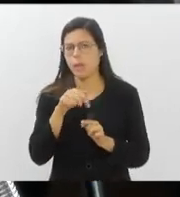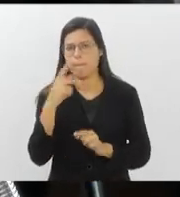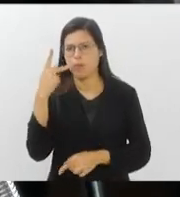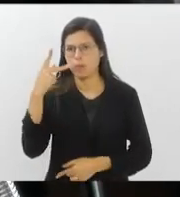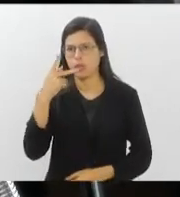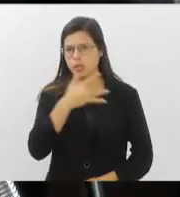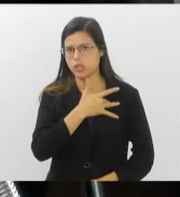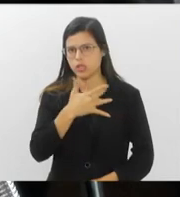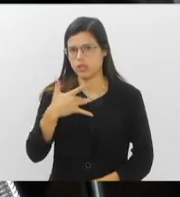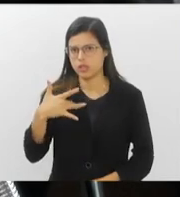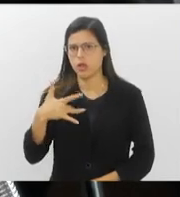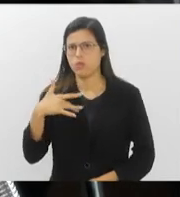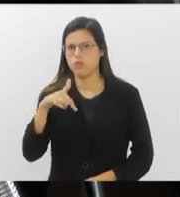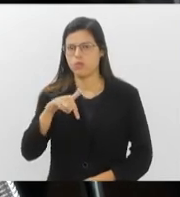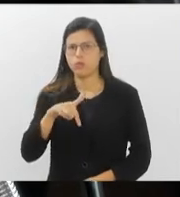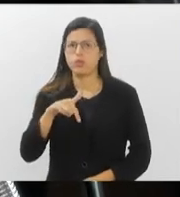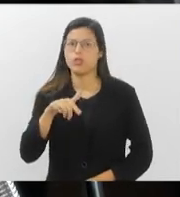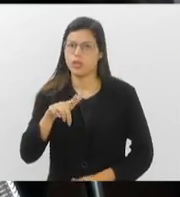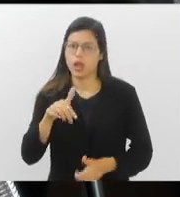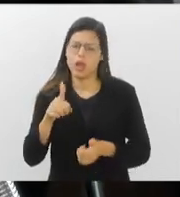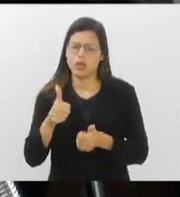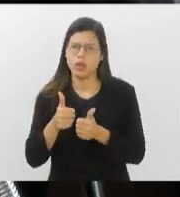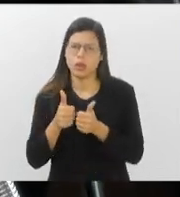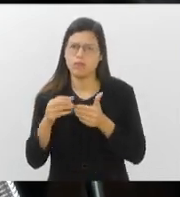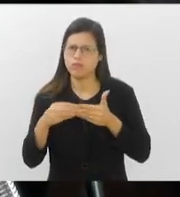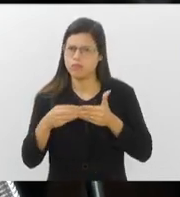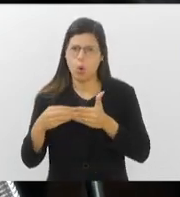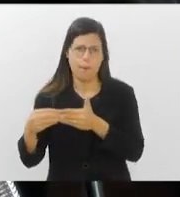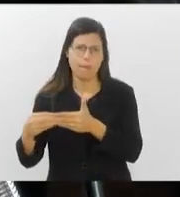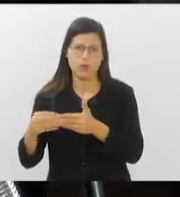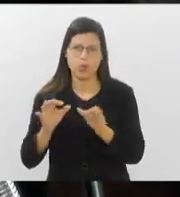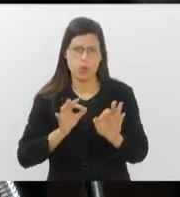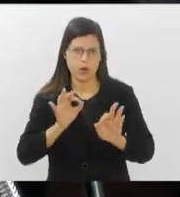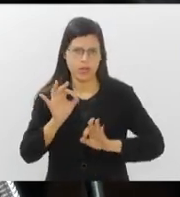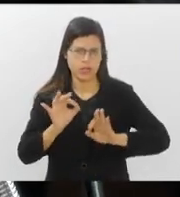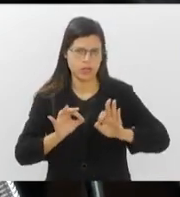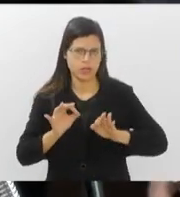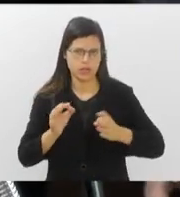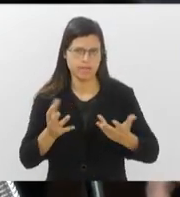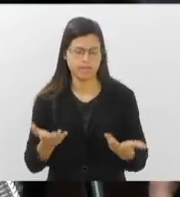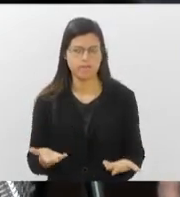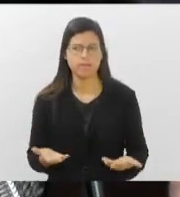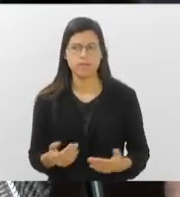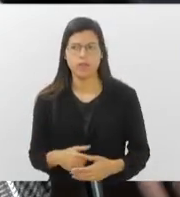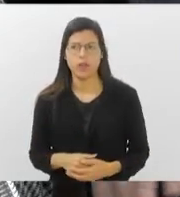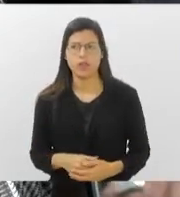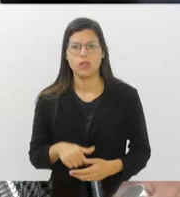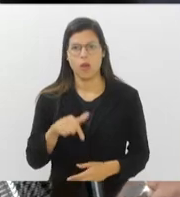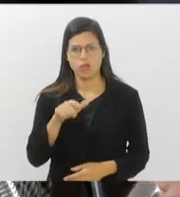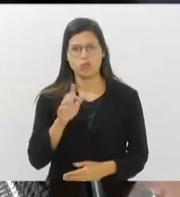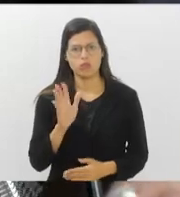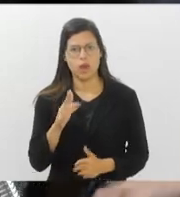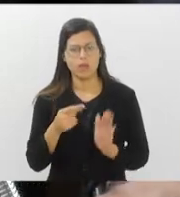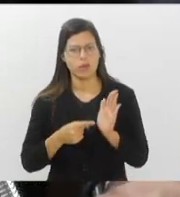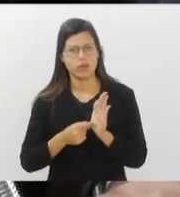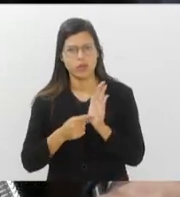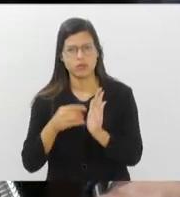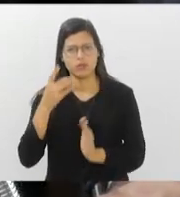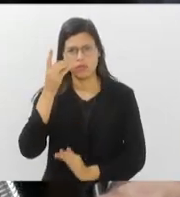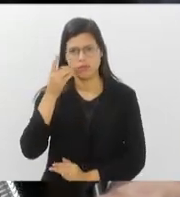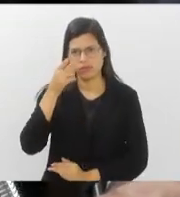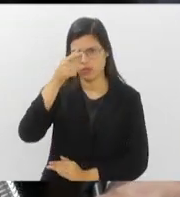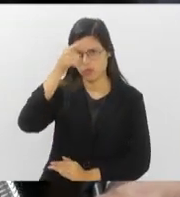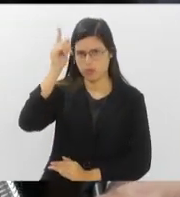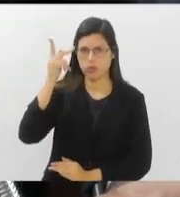que é quem direciona, né, essa questão, né, em si. Então, para além do que o apontado pelo deputado Luiz